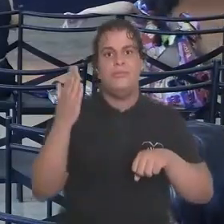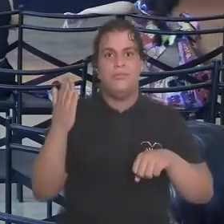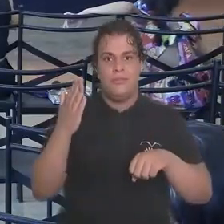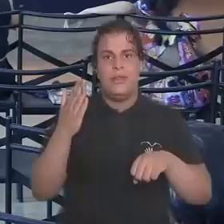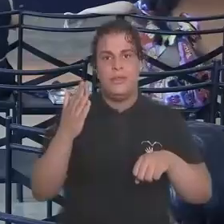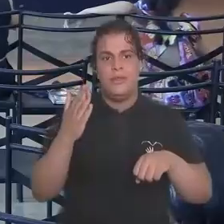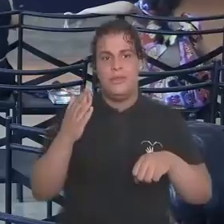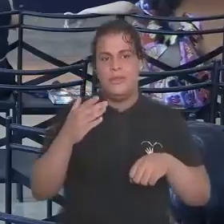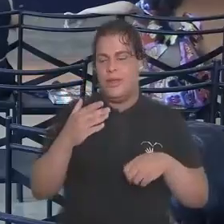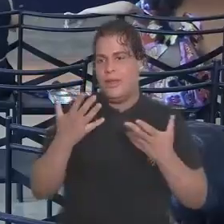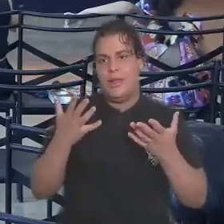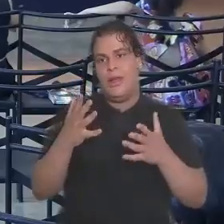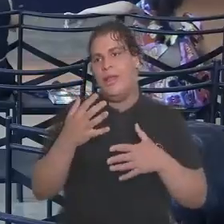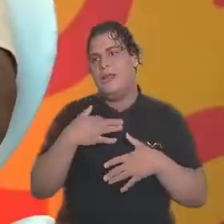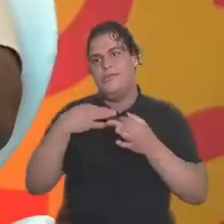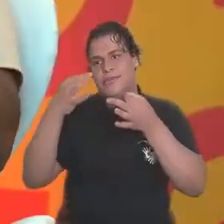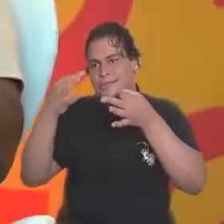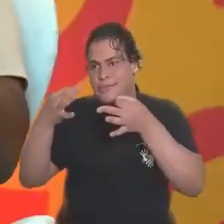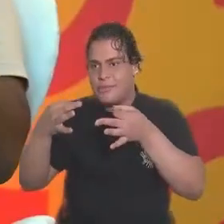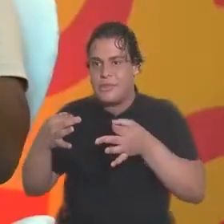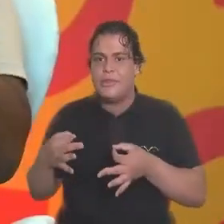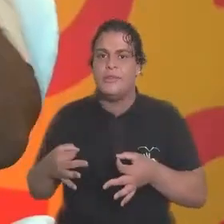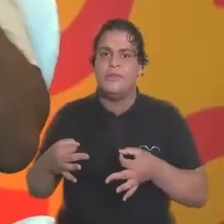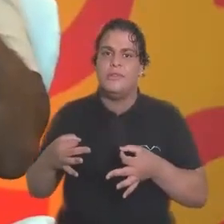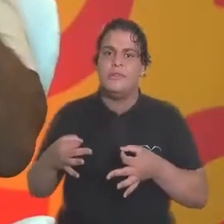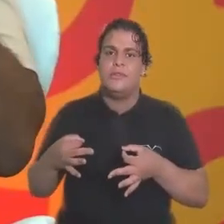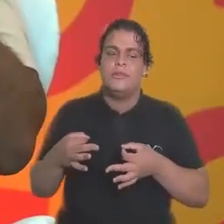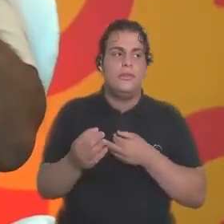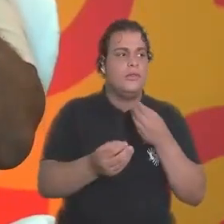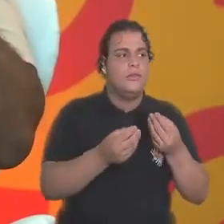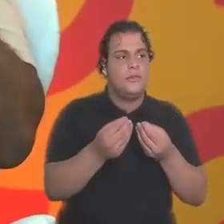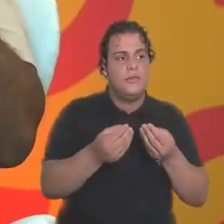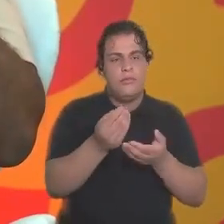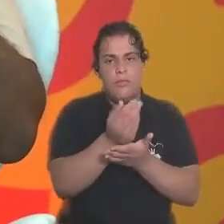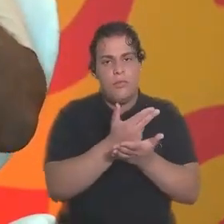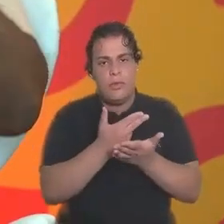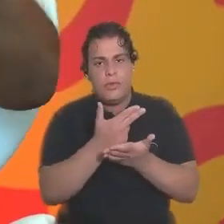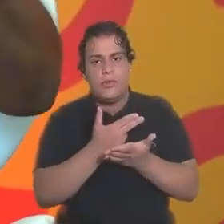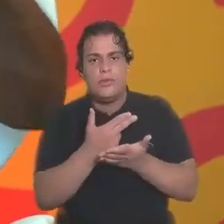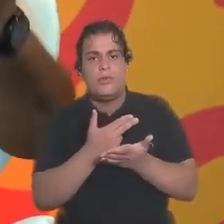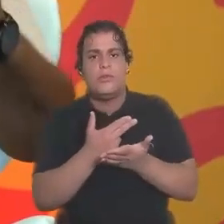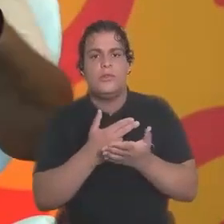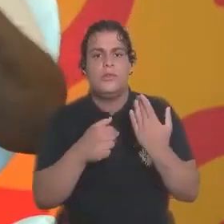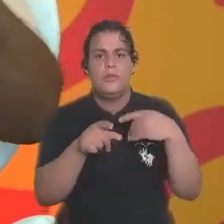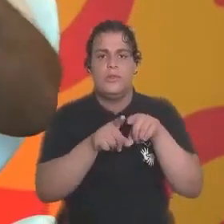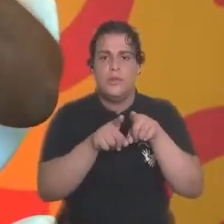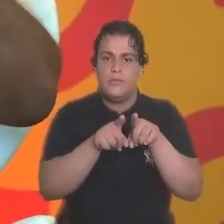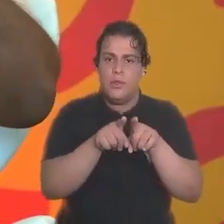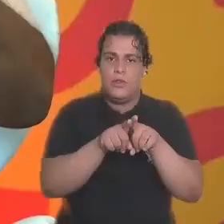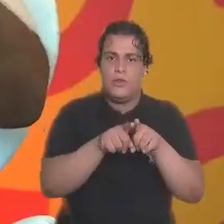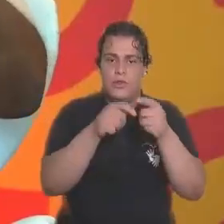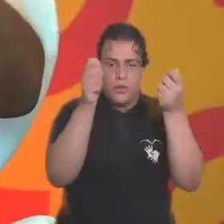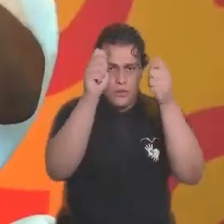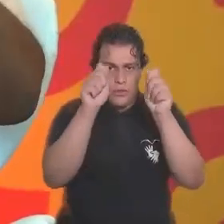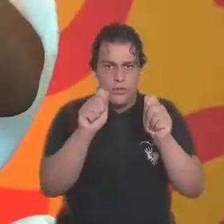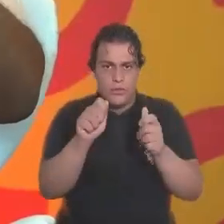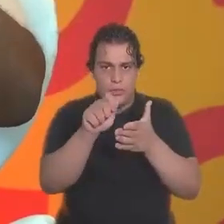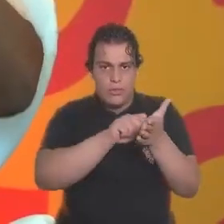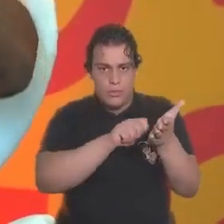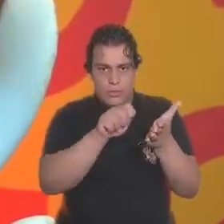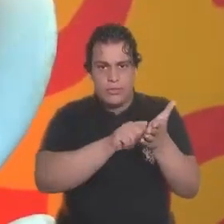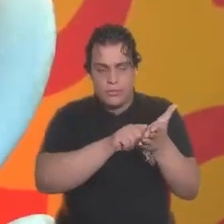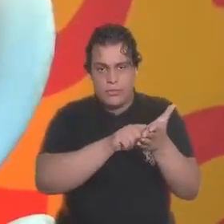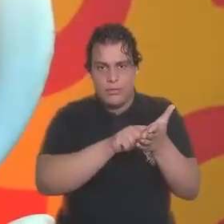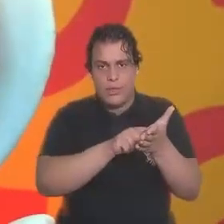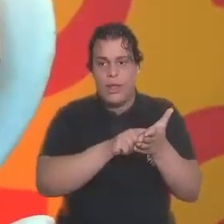tô acertando, né, e como ilustrador, eu e como autor também, muitas vezes eu